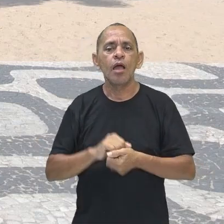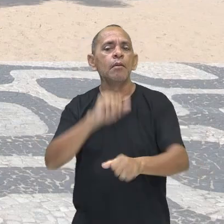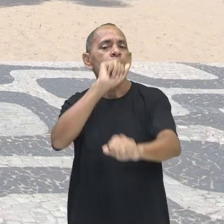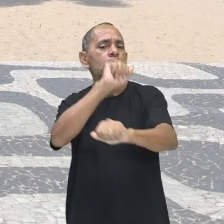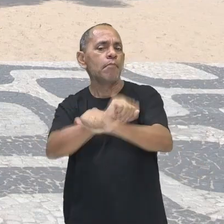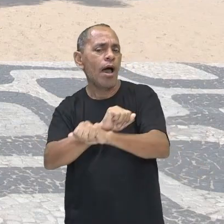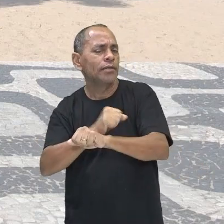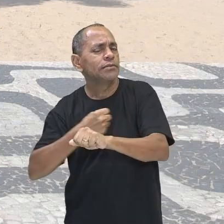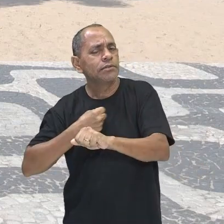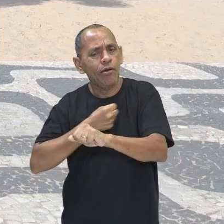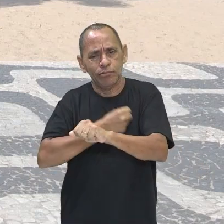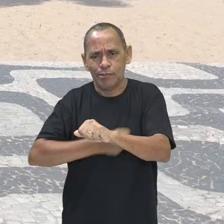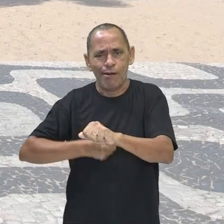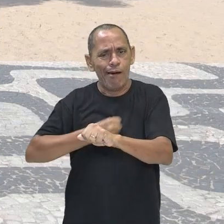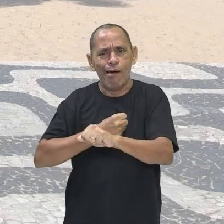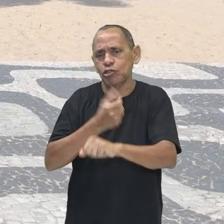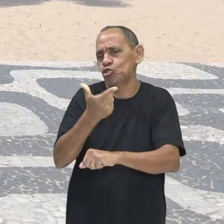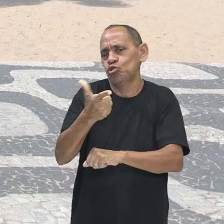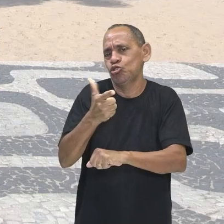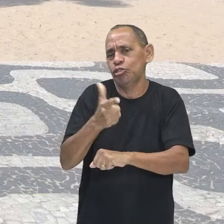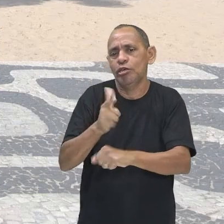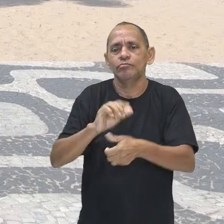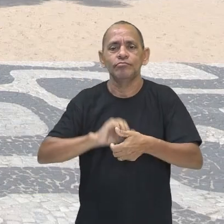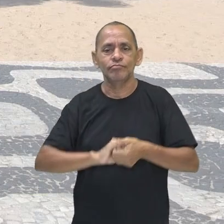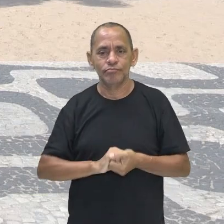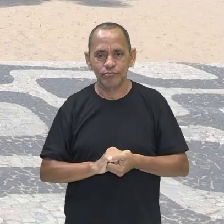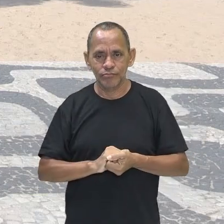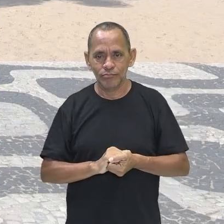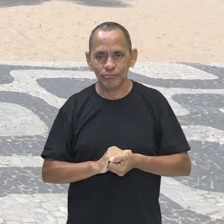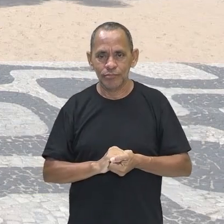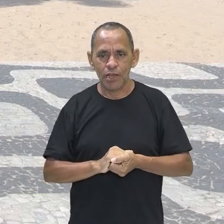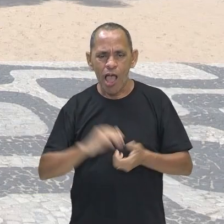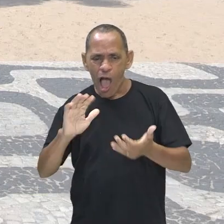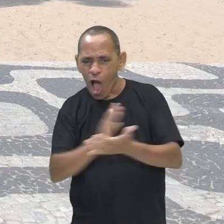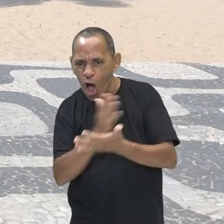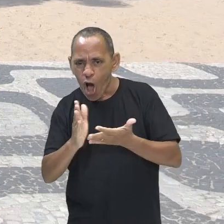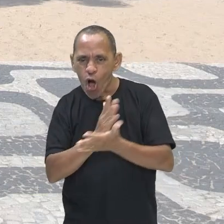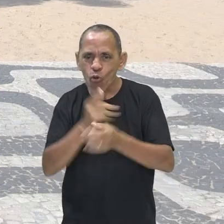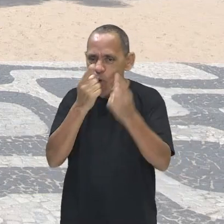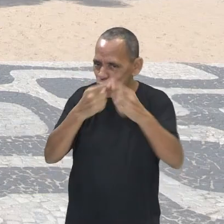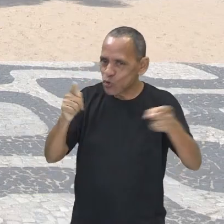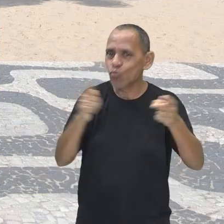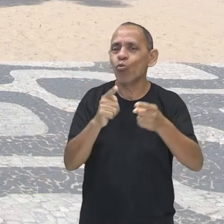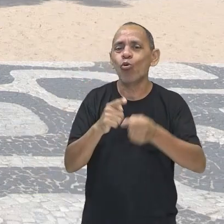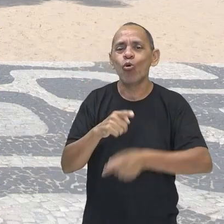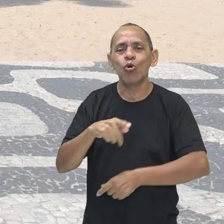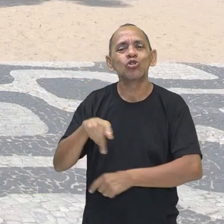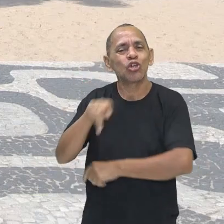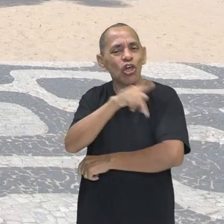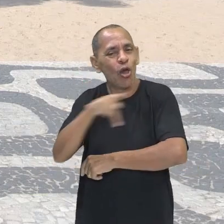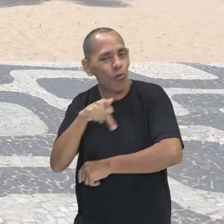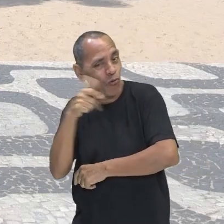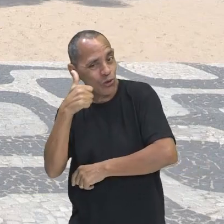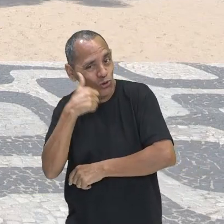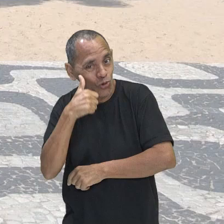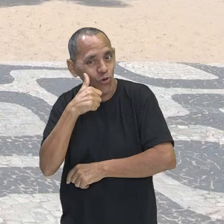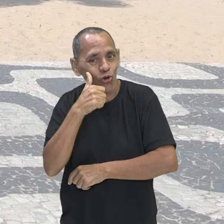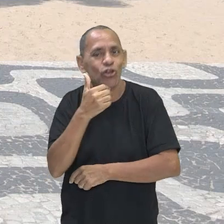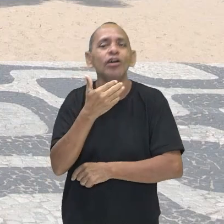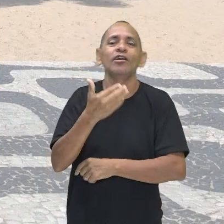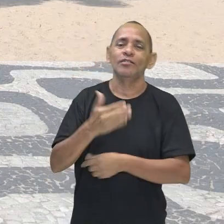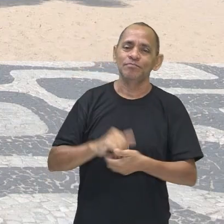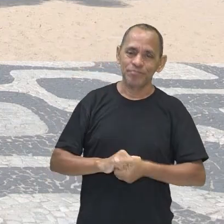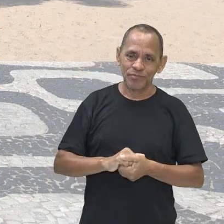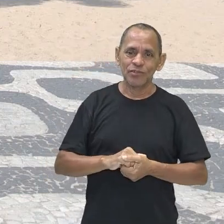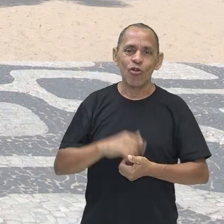E aí vai por diante, tem algumas músicas que a professora sabe de cor, né? Então, Chega de Saudade é de 1959, composta